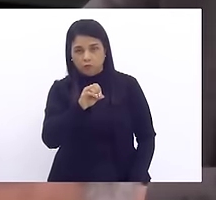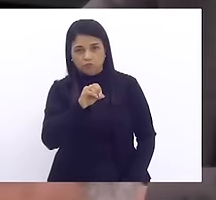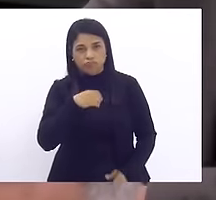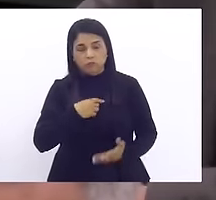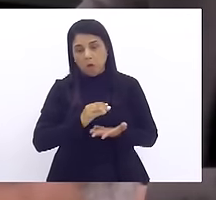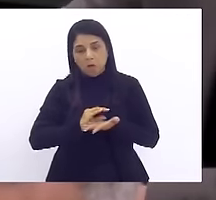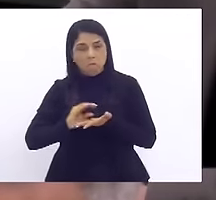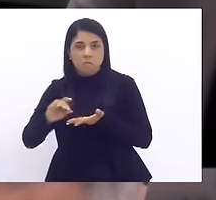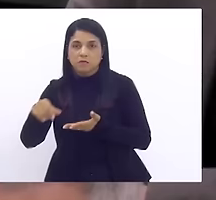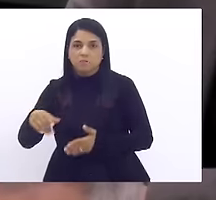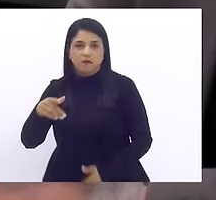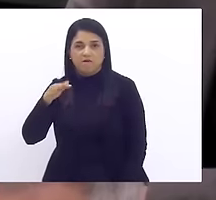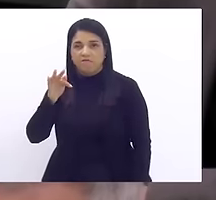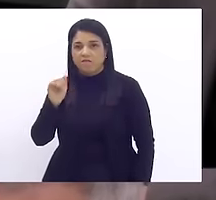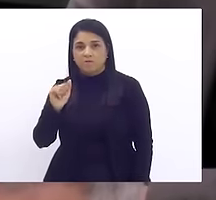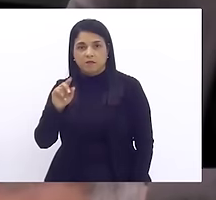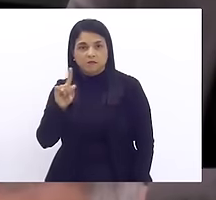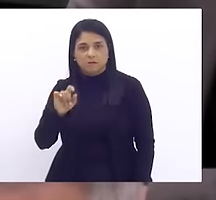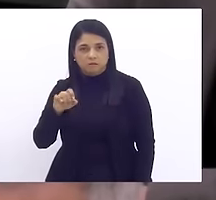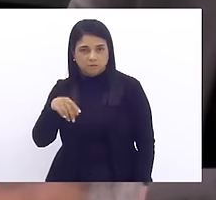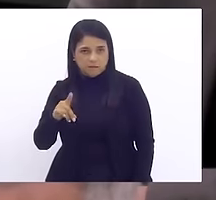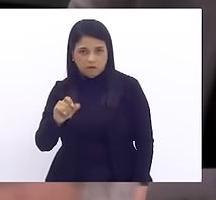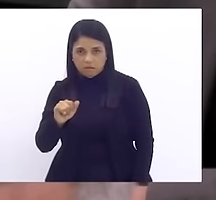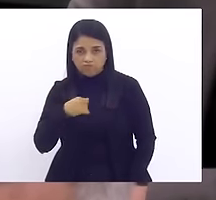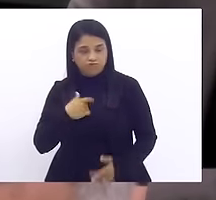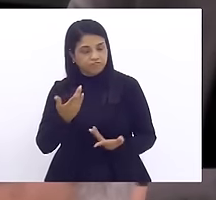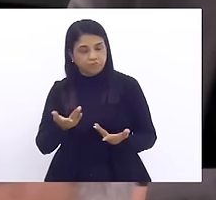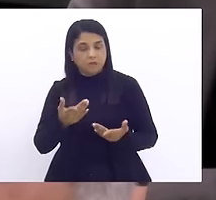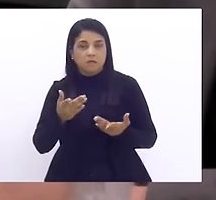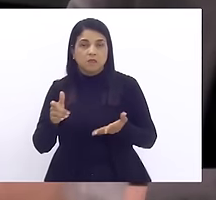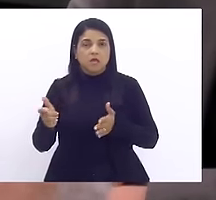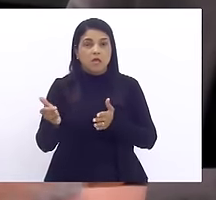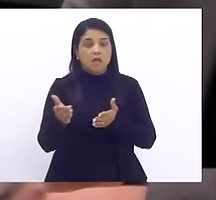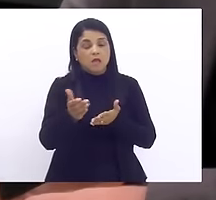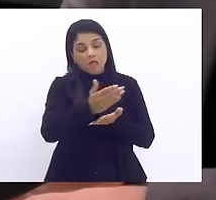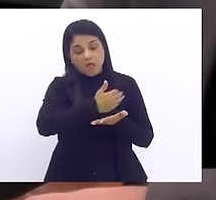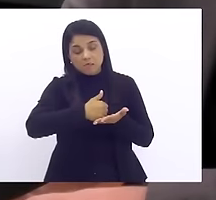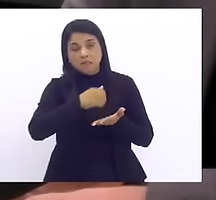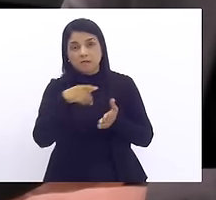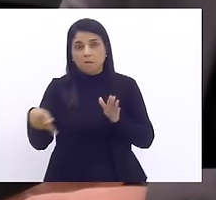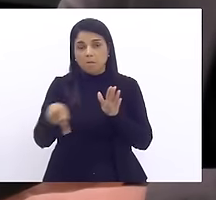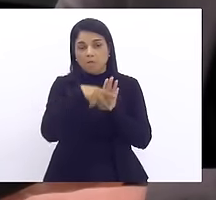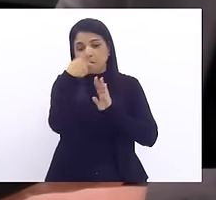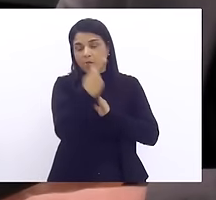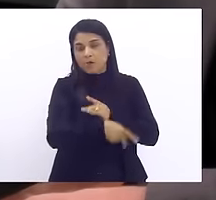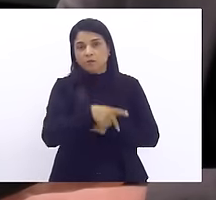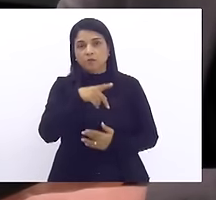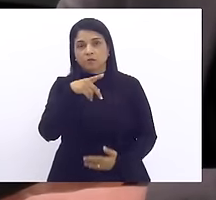porque o Detro detém a autonomia financeira e isso constitui receita do de dentro